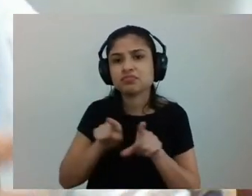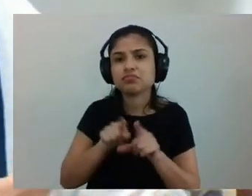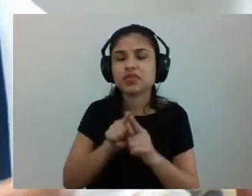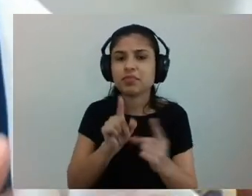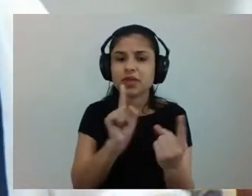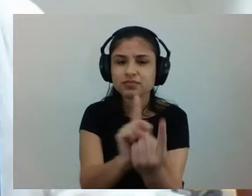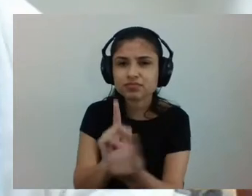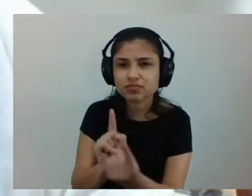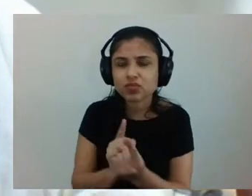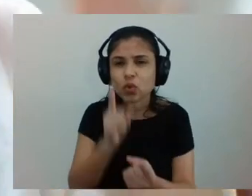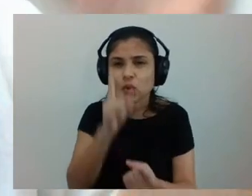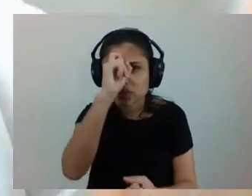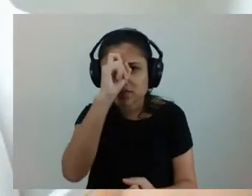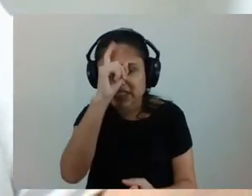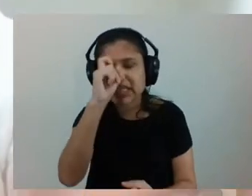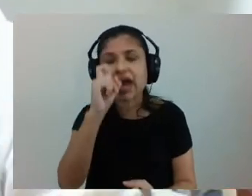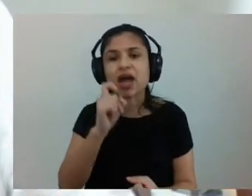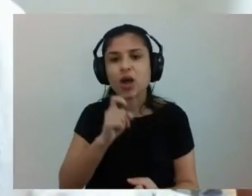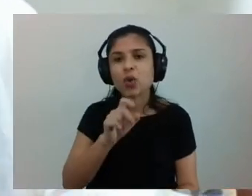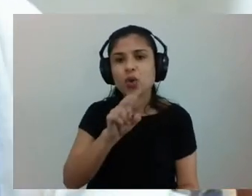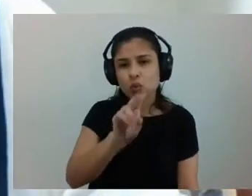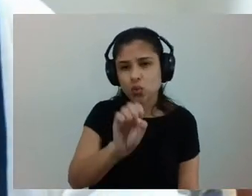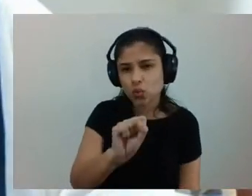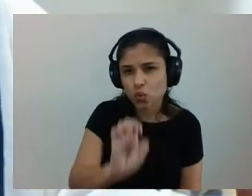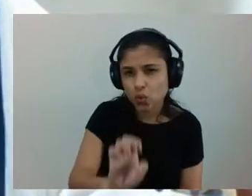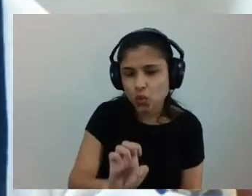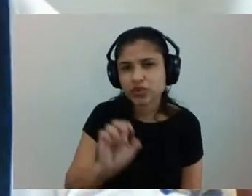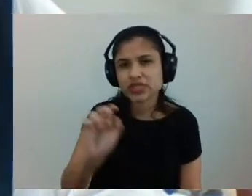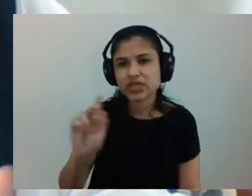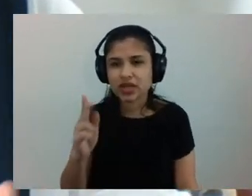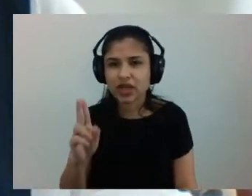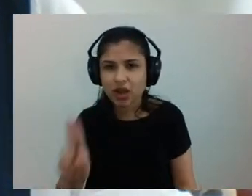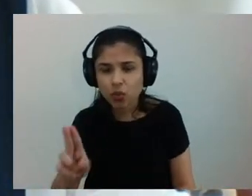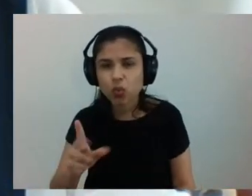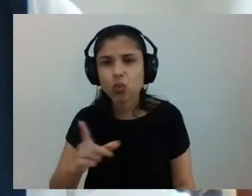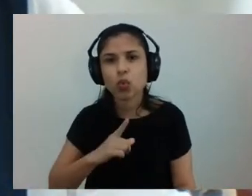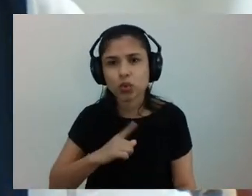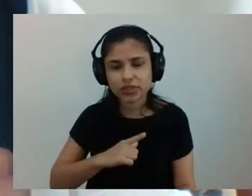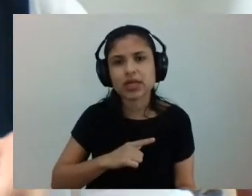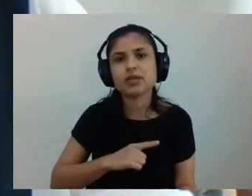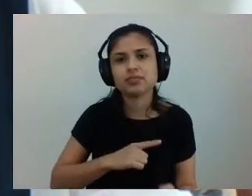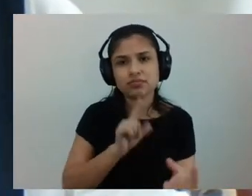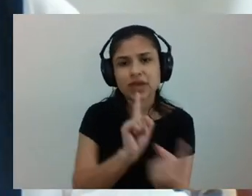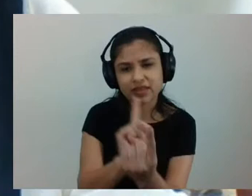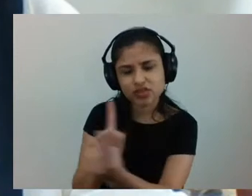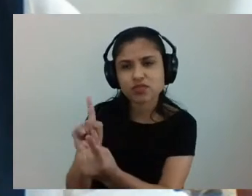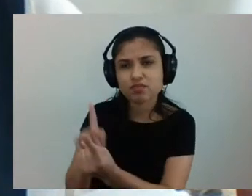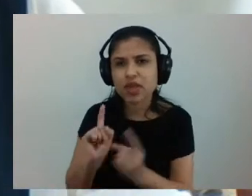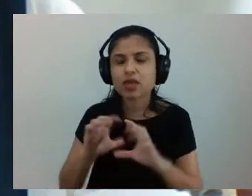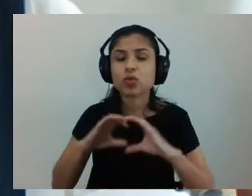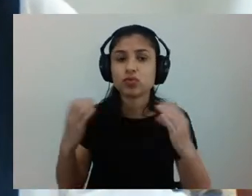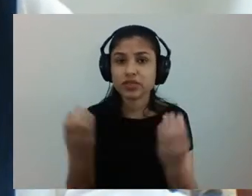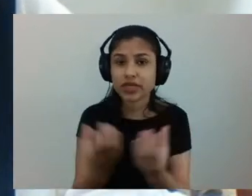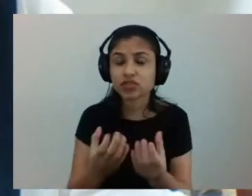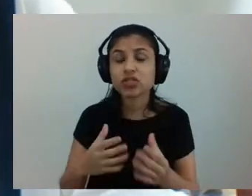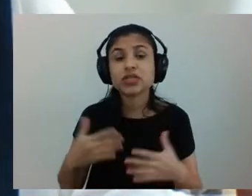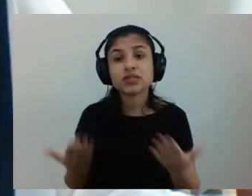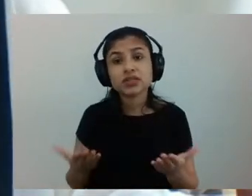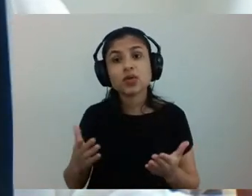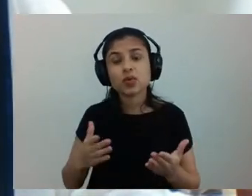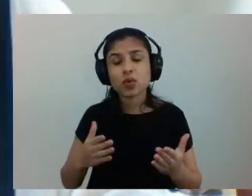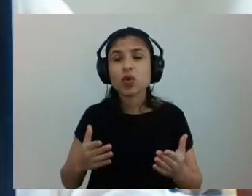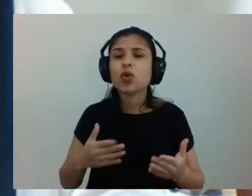que estão dentro do HU, que estão na comunidade. Então, através de um processo de cooperação